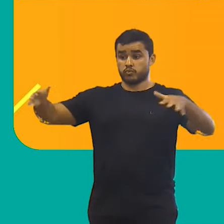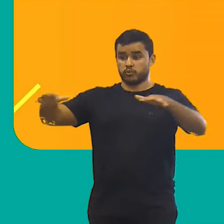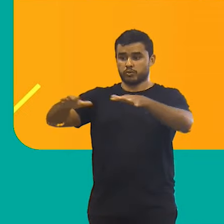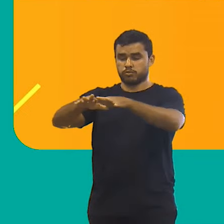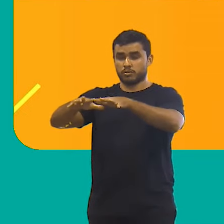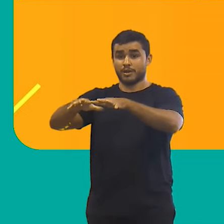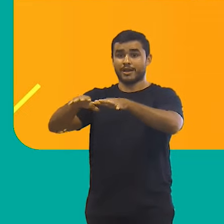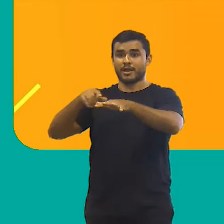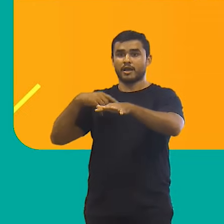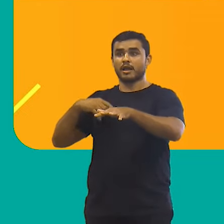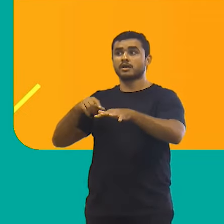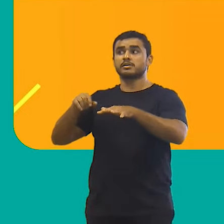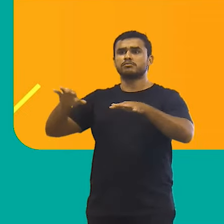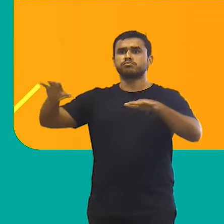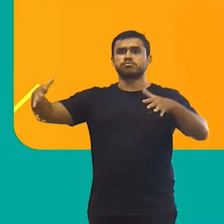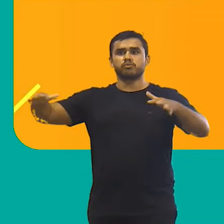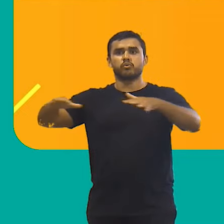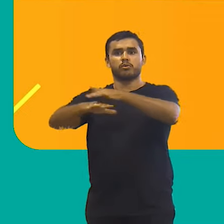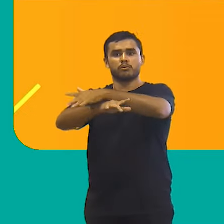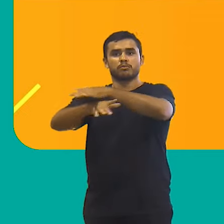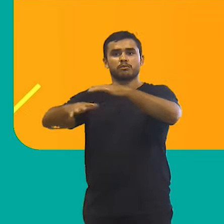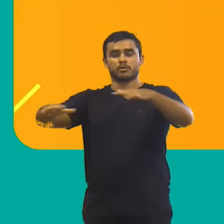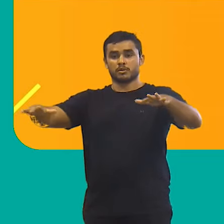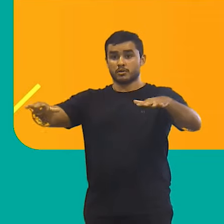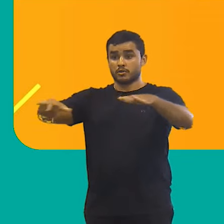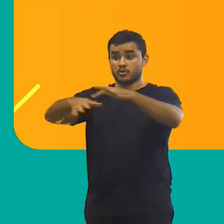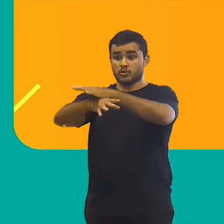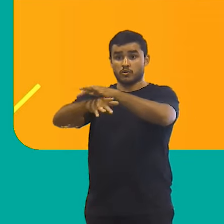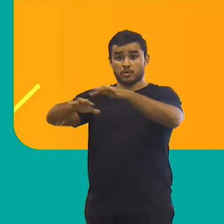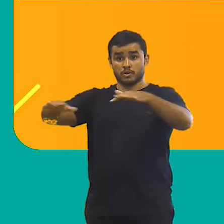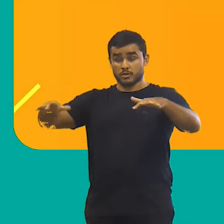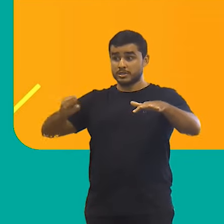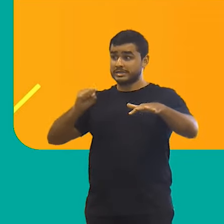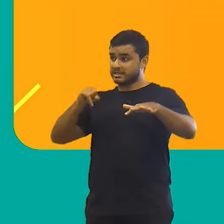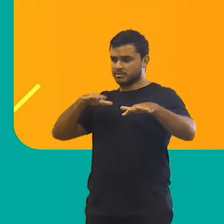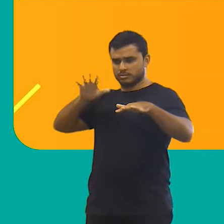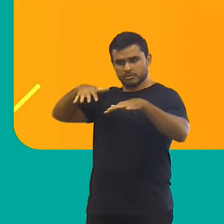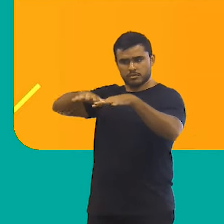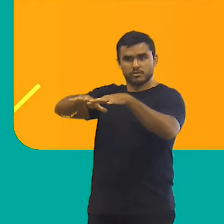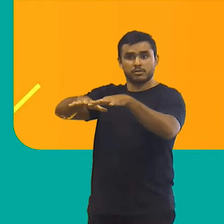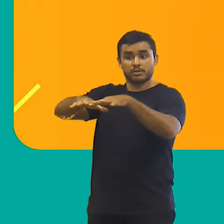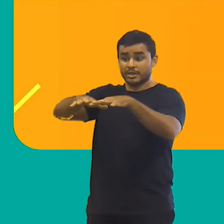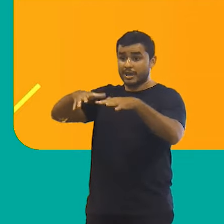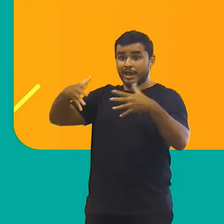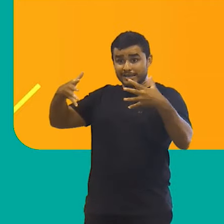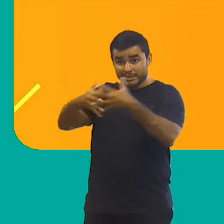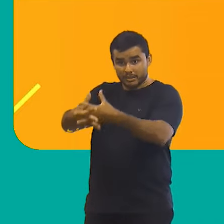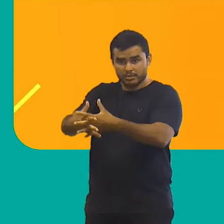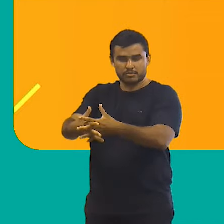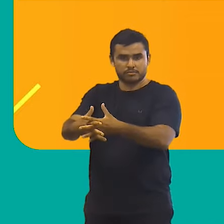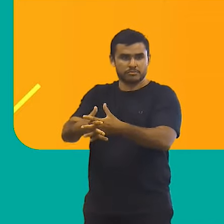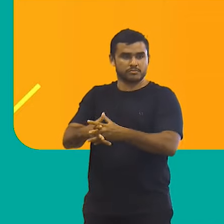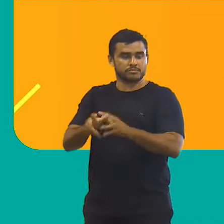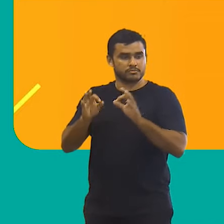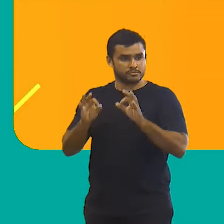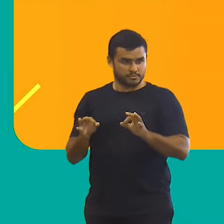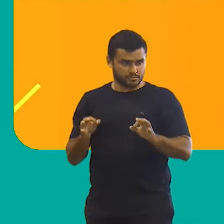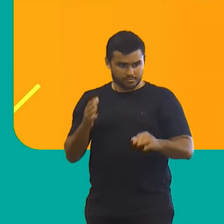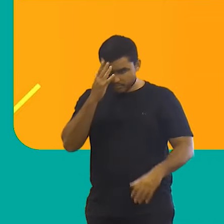ondas. Então, uma onda só interfere em outra se as duas chegarem ao mesmo